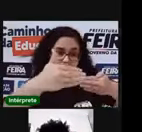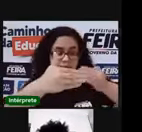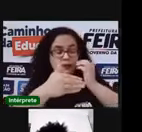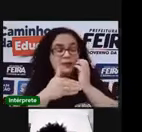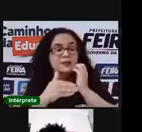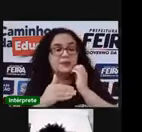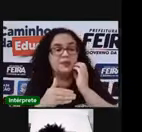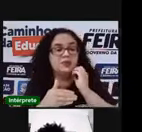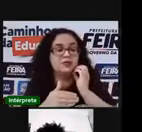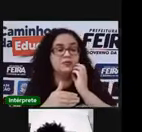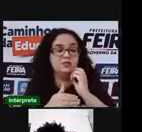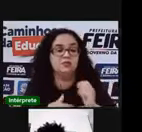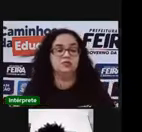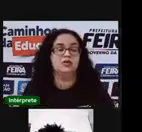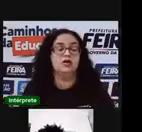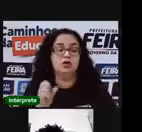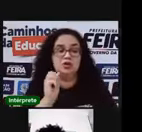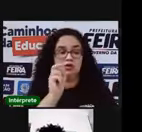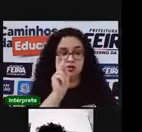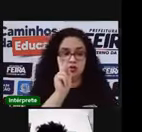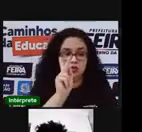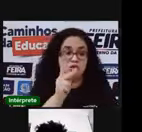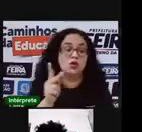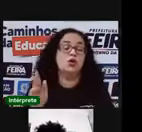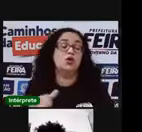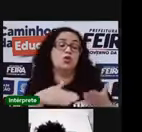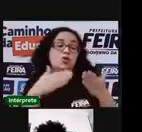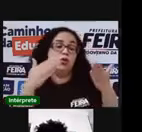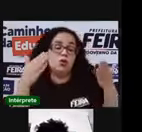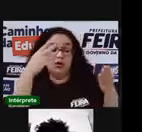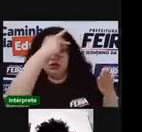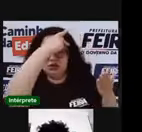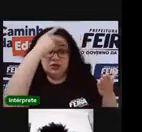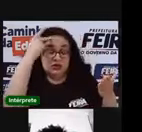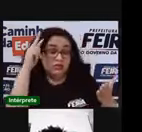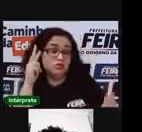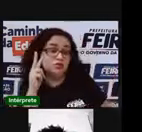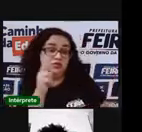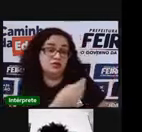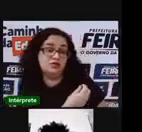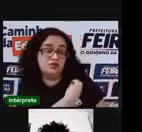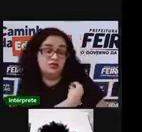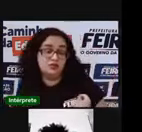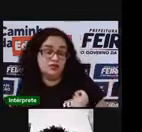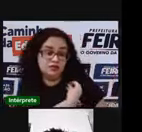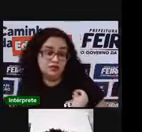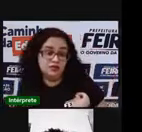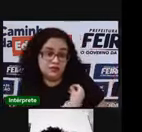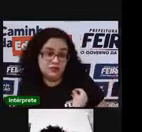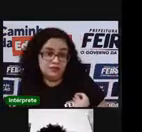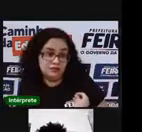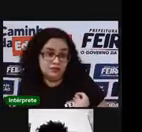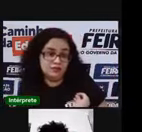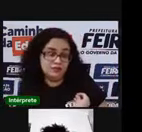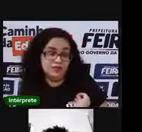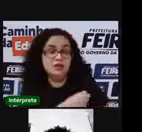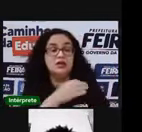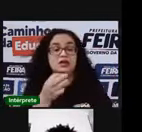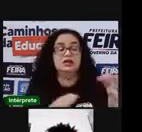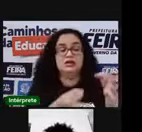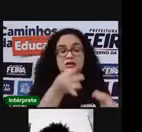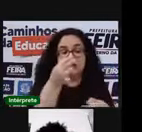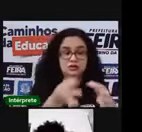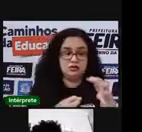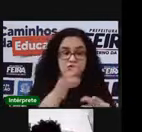Crescer. Tá ok? Então, quando a gente vive e se relaciona na base da justiça,